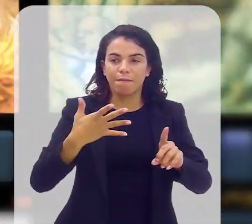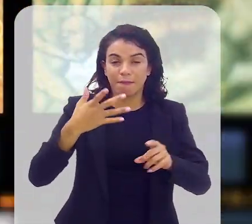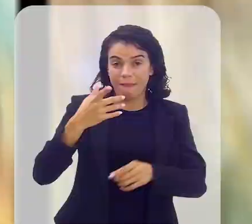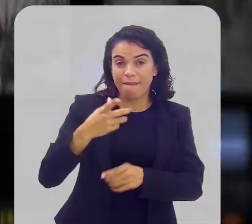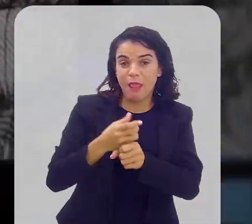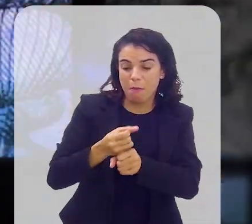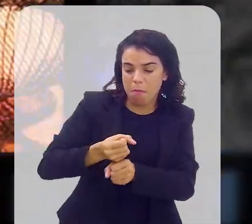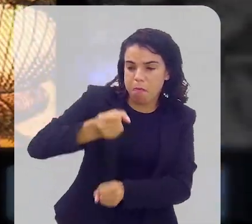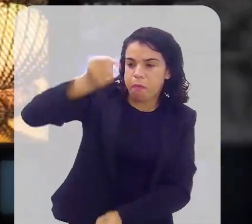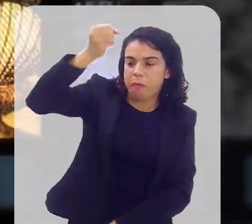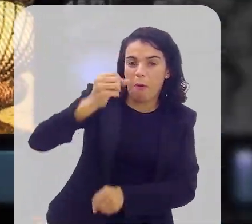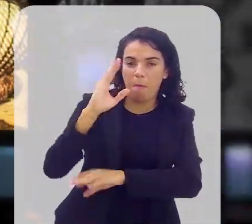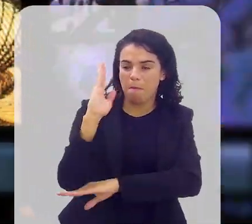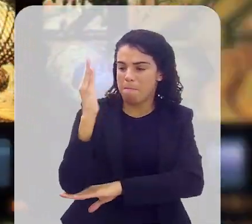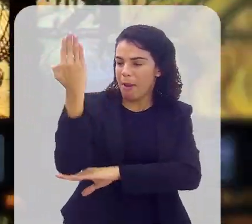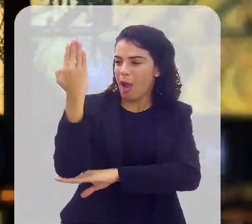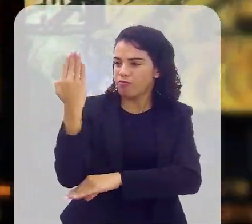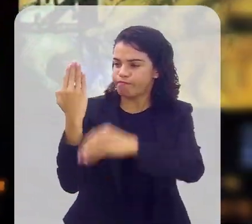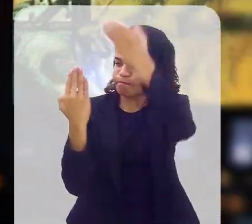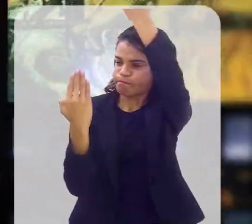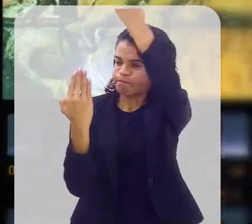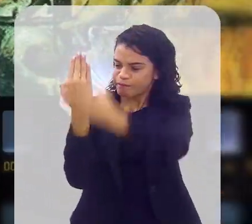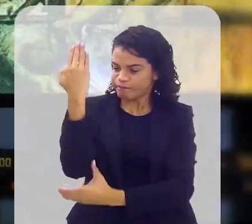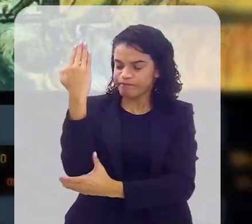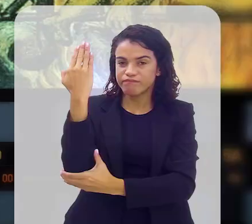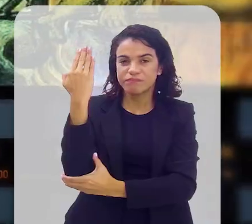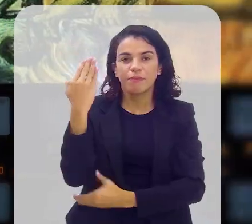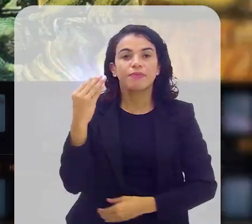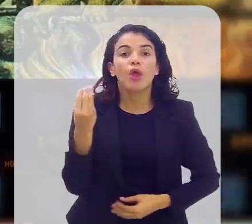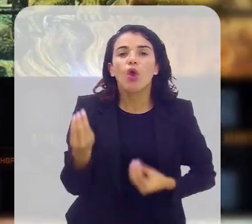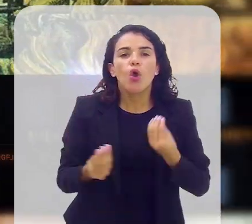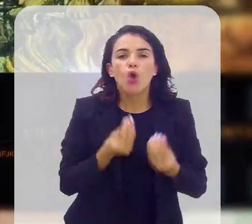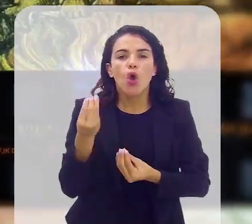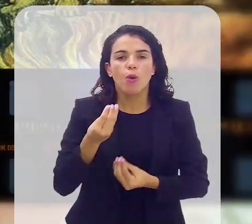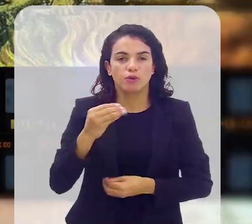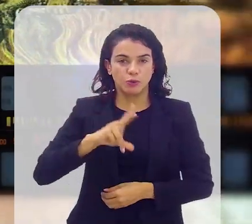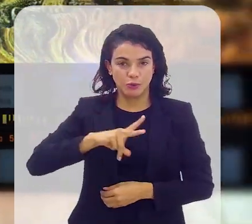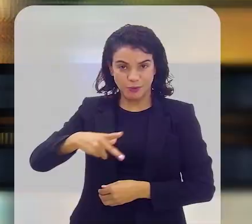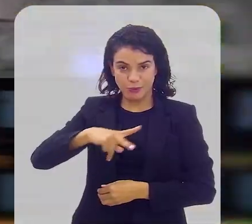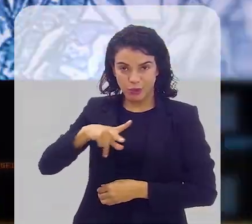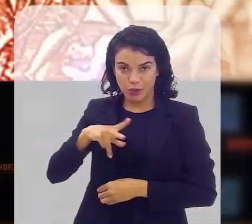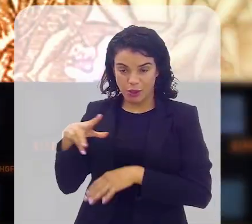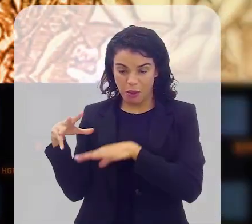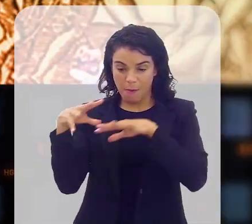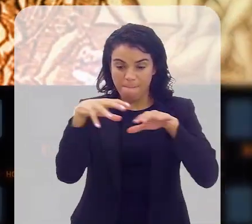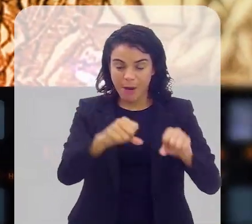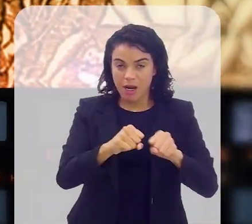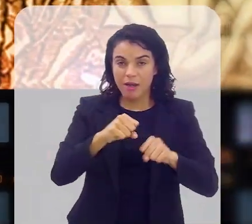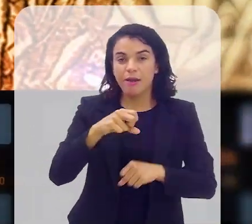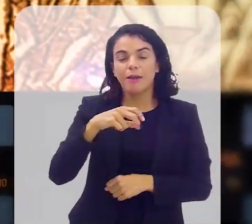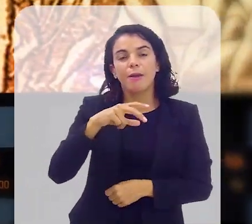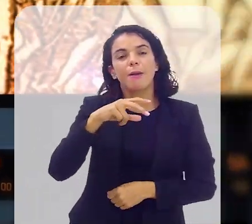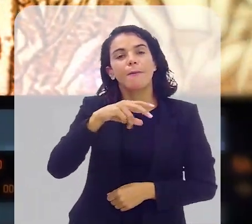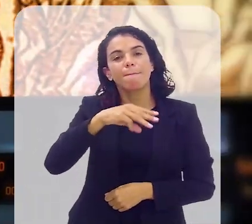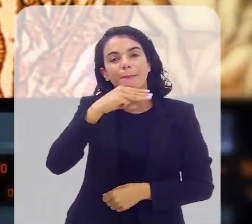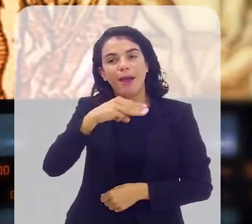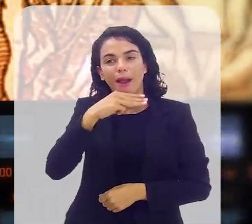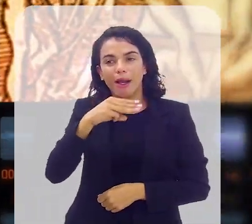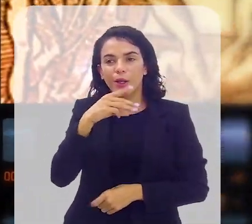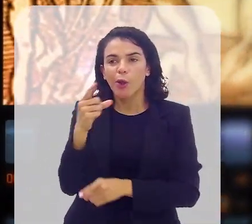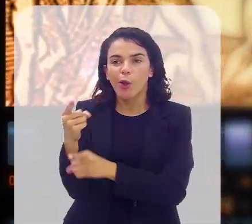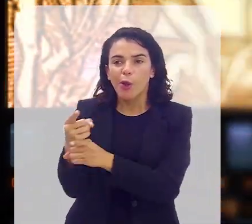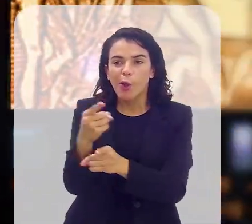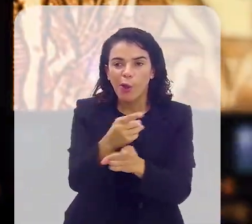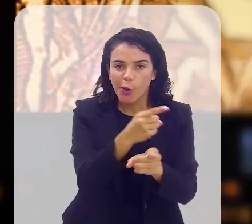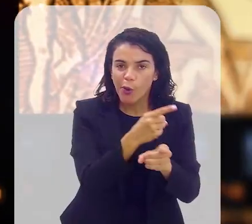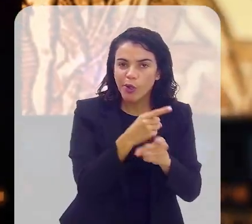antropofagia. Esse ritual tinha caráter religioso. Os portugueses, ao chegarem em Mangaratiba, encontraram